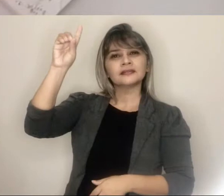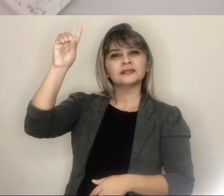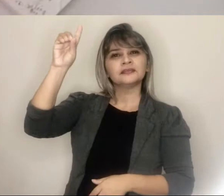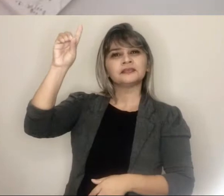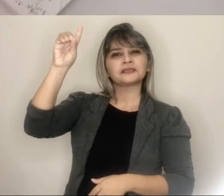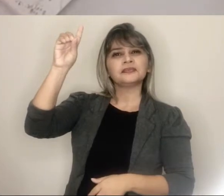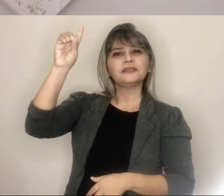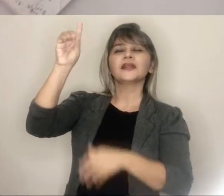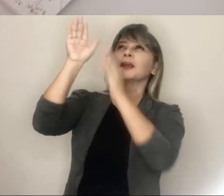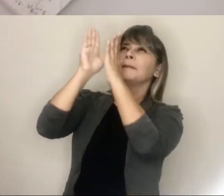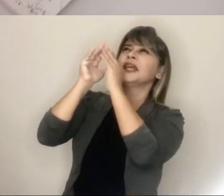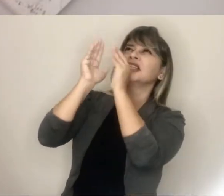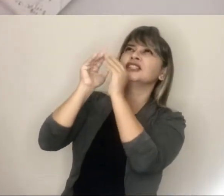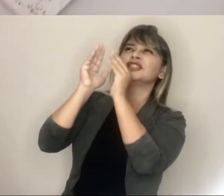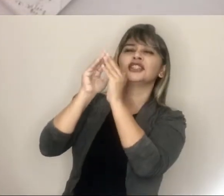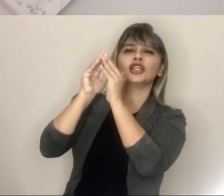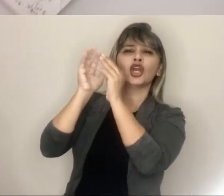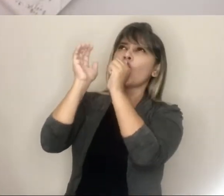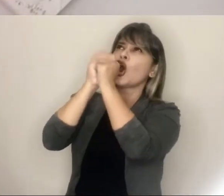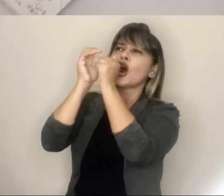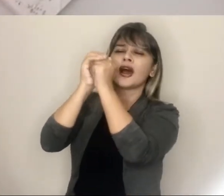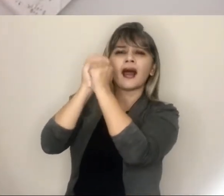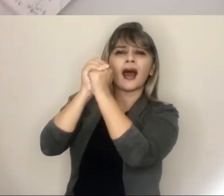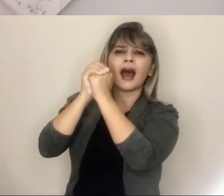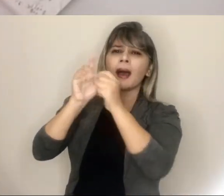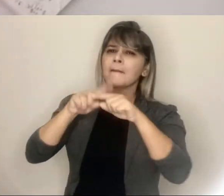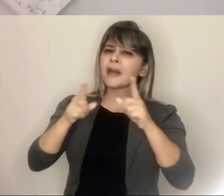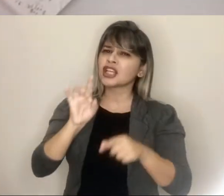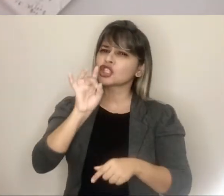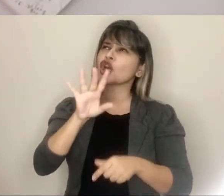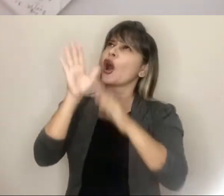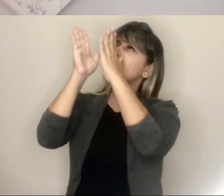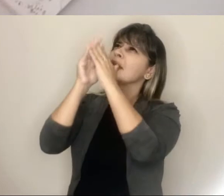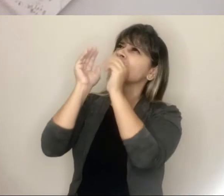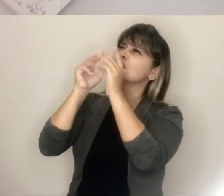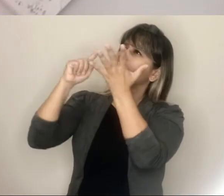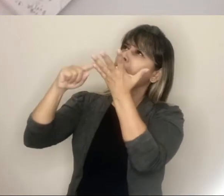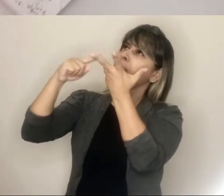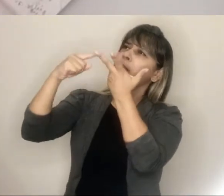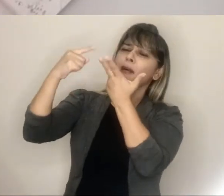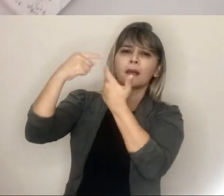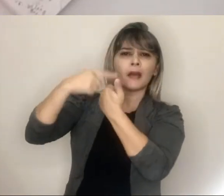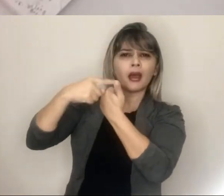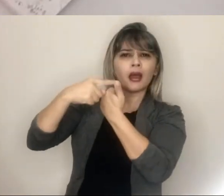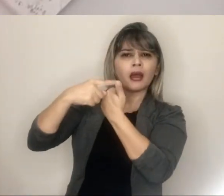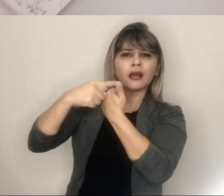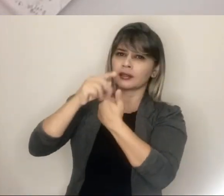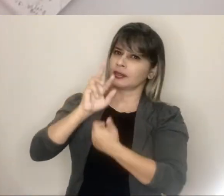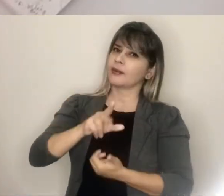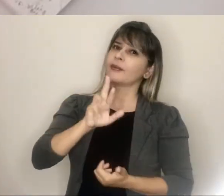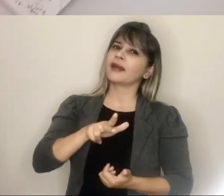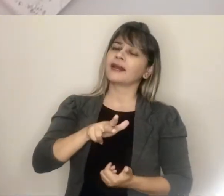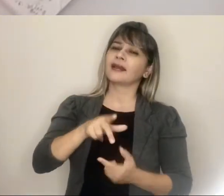é somente o momento em que colocamos as nossas necessidades, porque Deus já conhece aquilo que necessitamos.